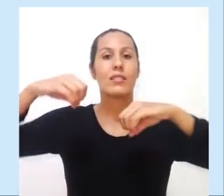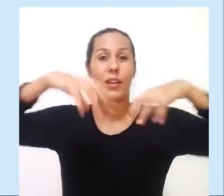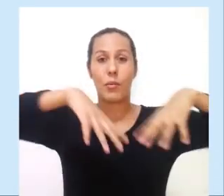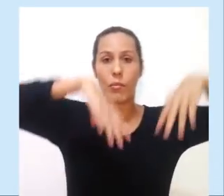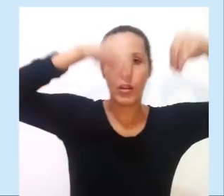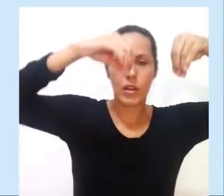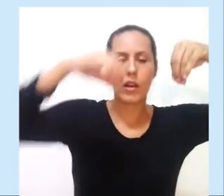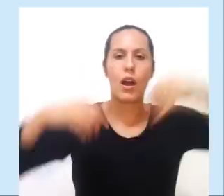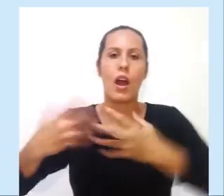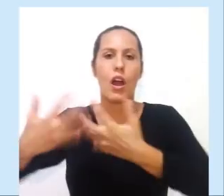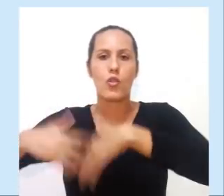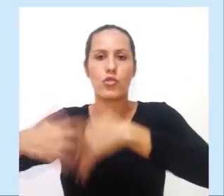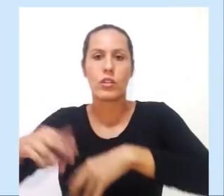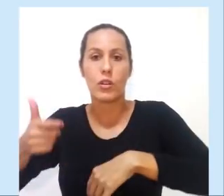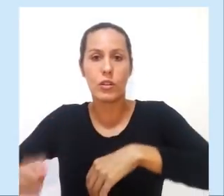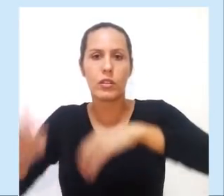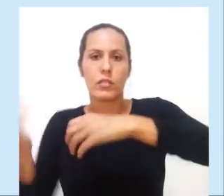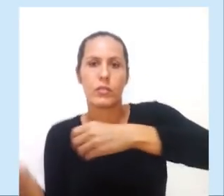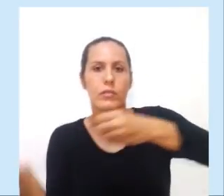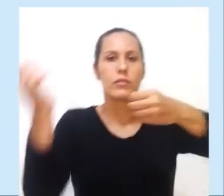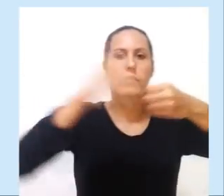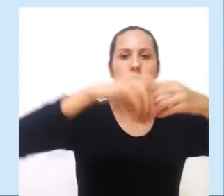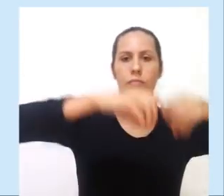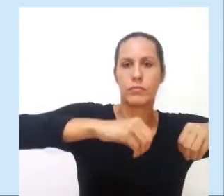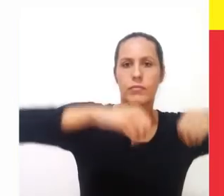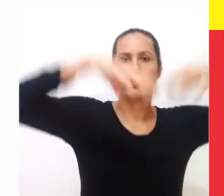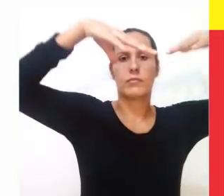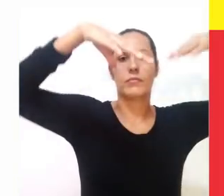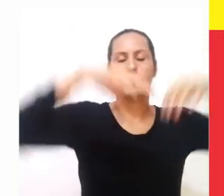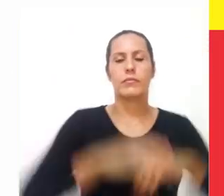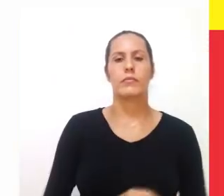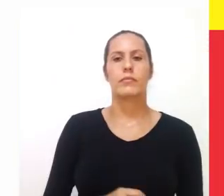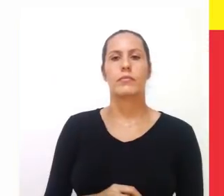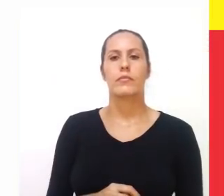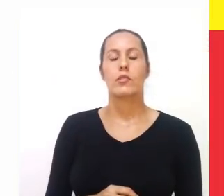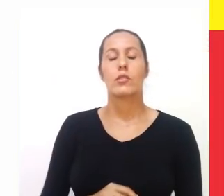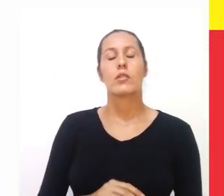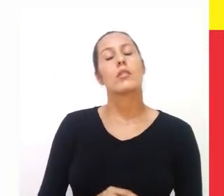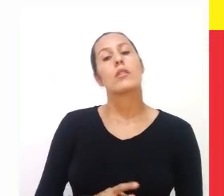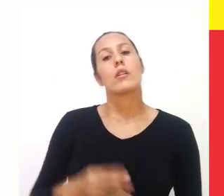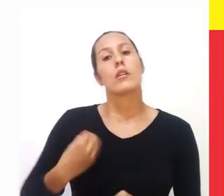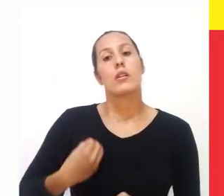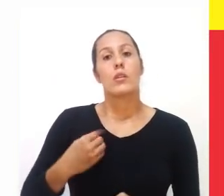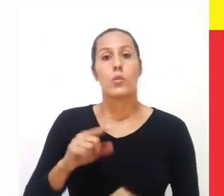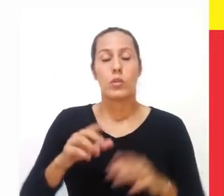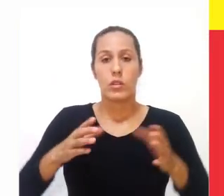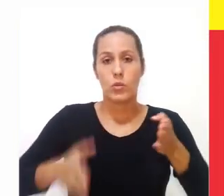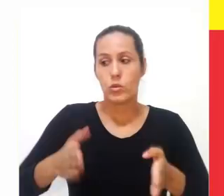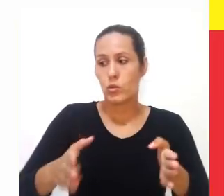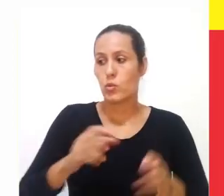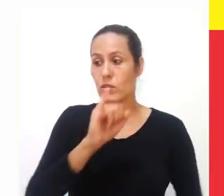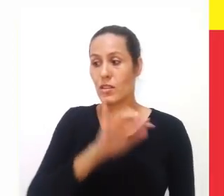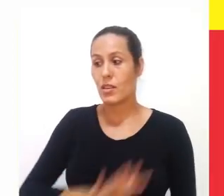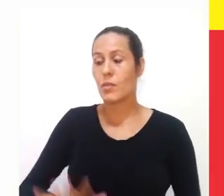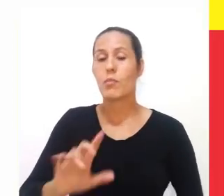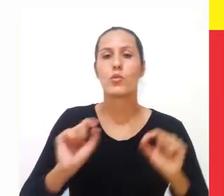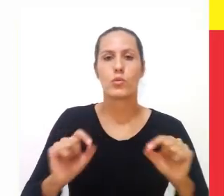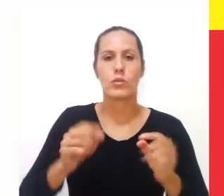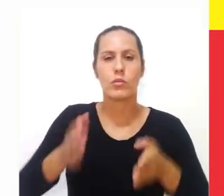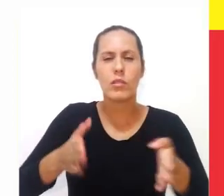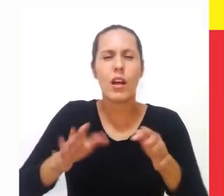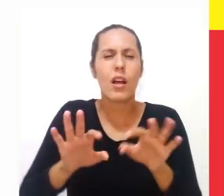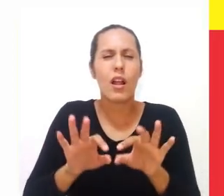acender, né, para que a equipe não fique na mão. Então nós temos agora um circuito aí na imagem, um circuito